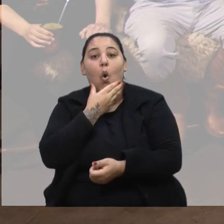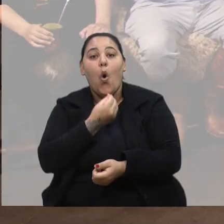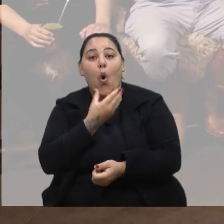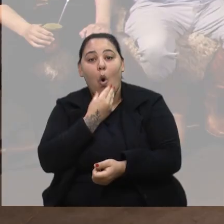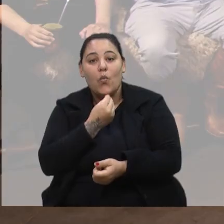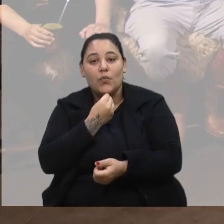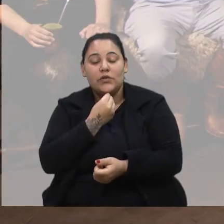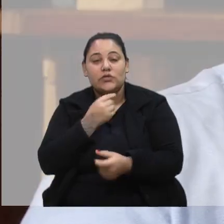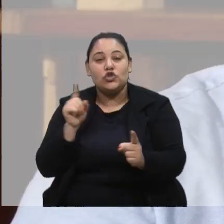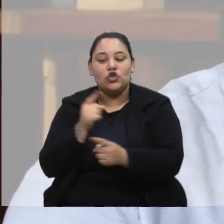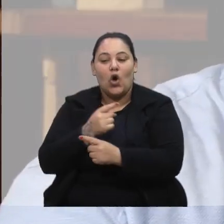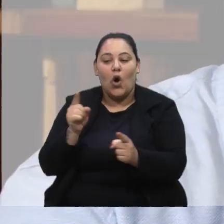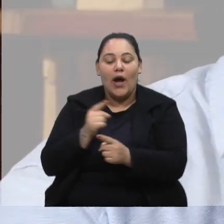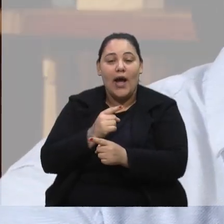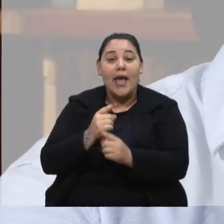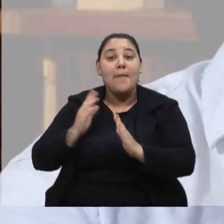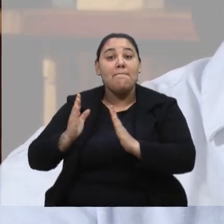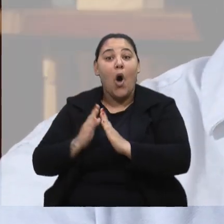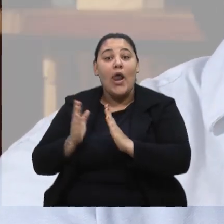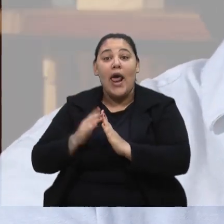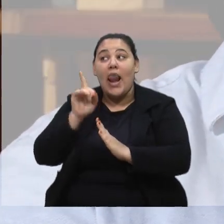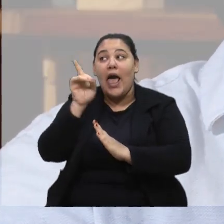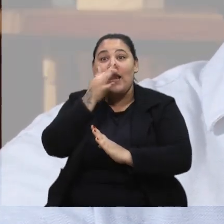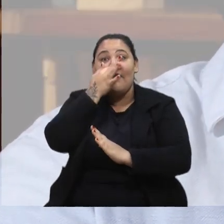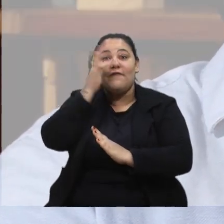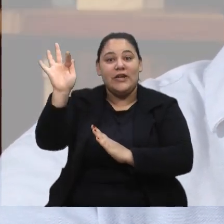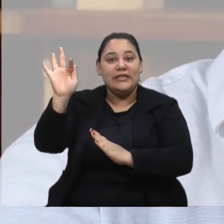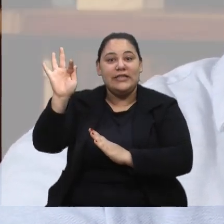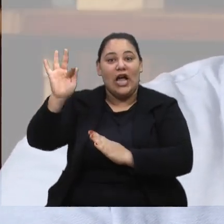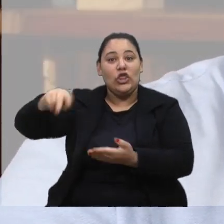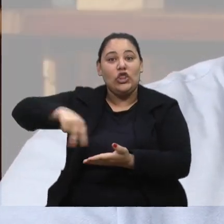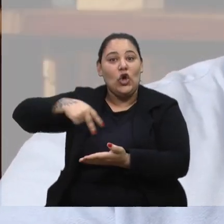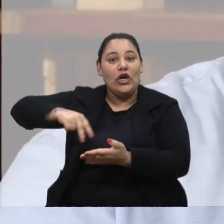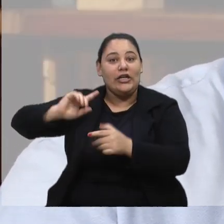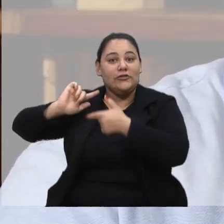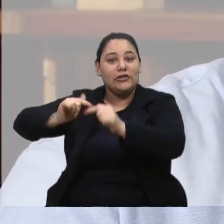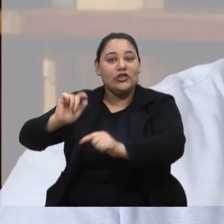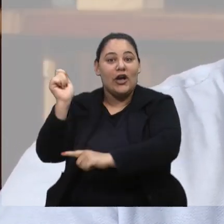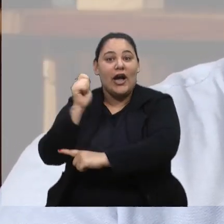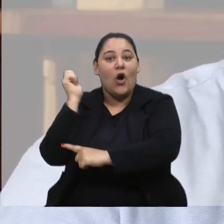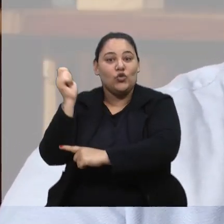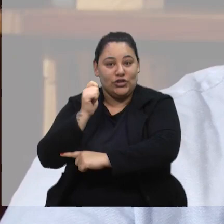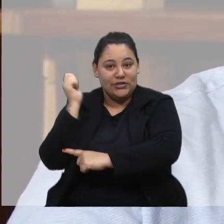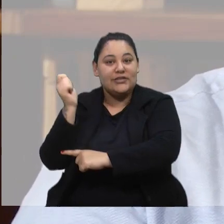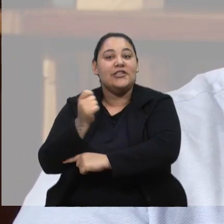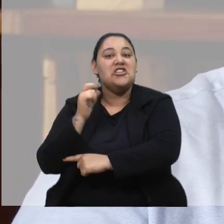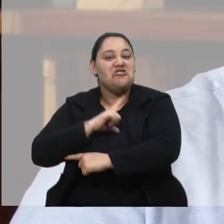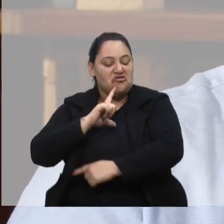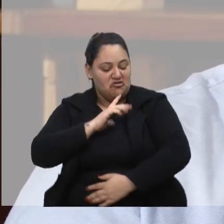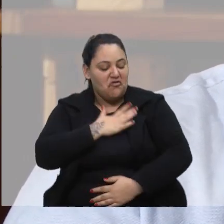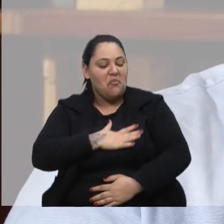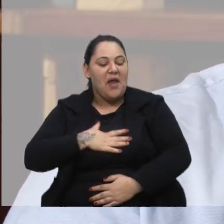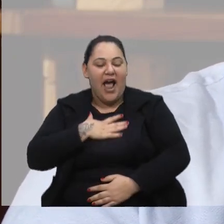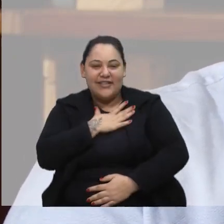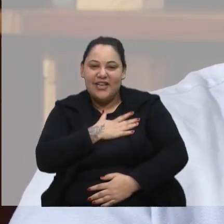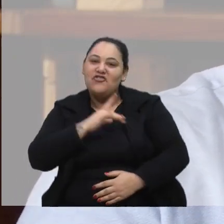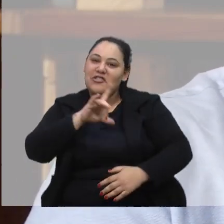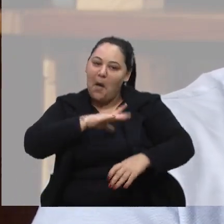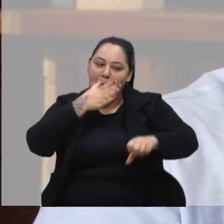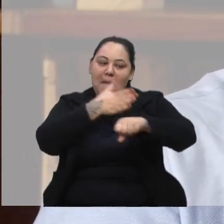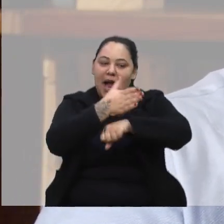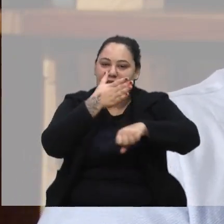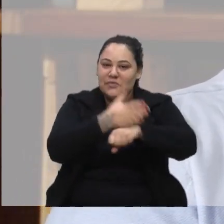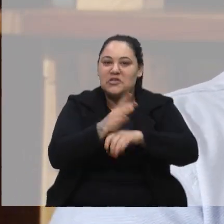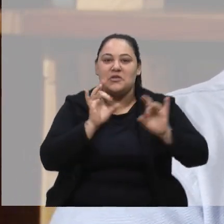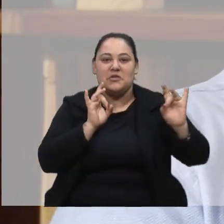mora na França tocando chamamé, né? E eu tive o grande prazer de tê-lo no meu CD, juntamente